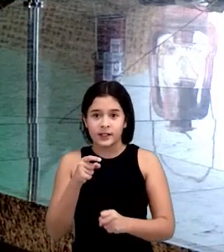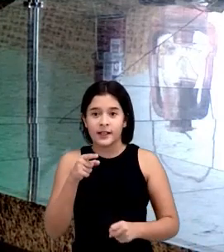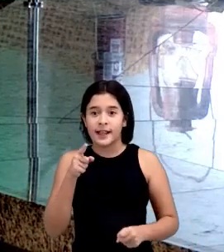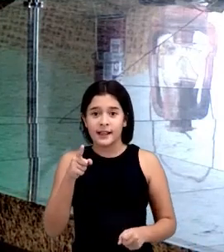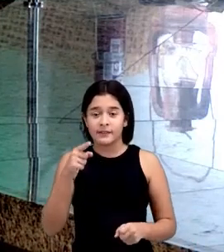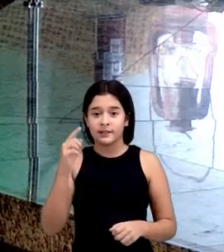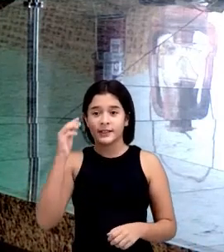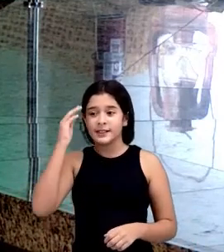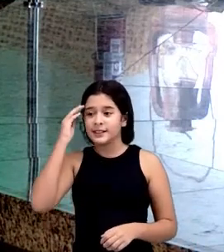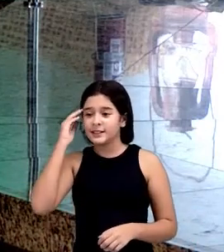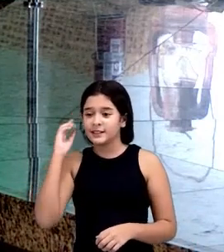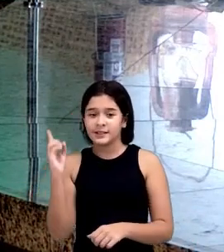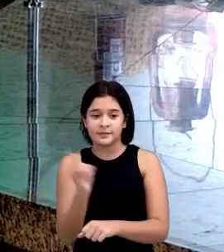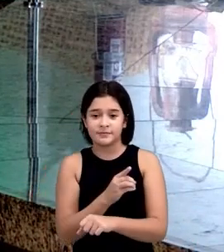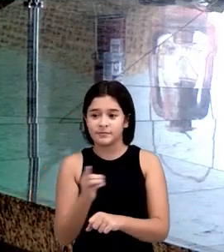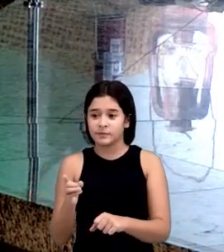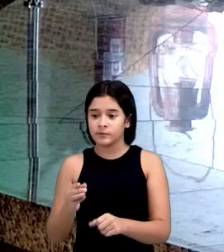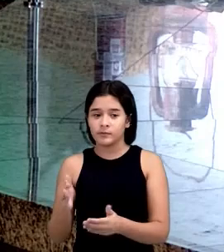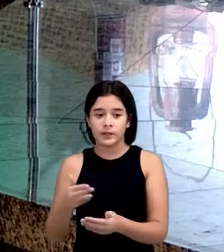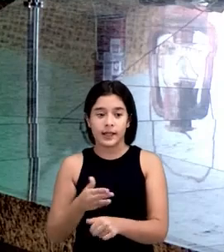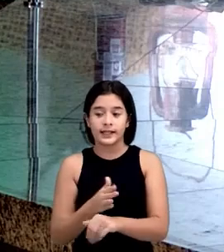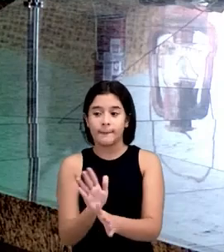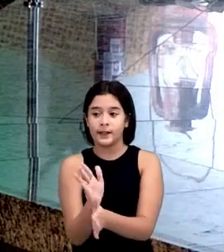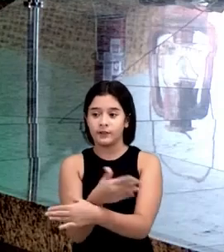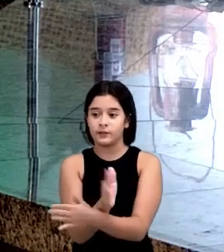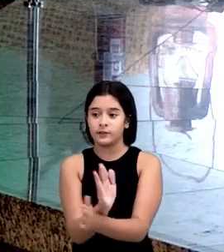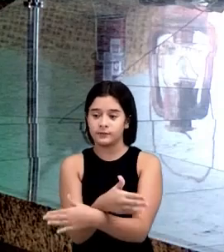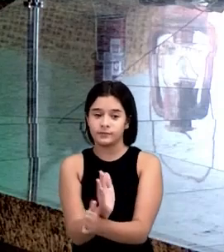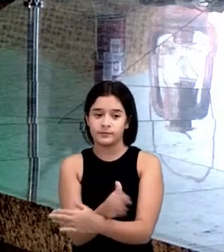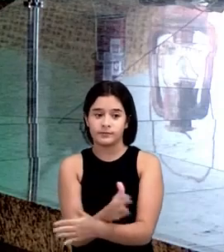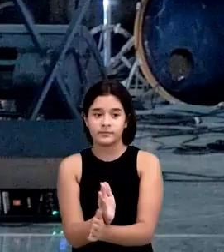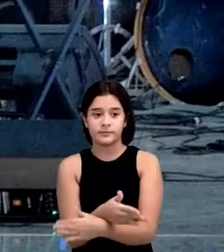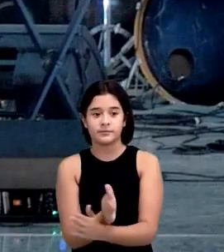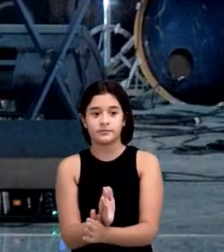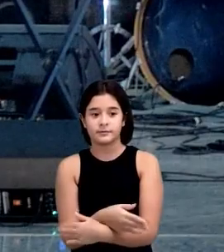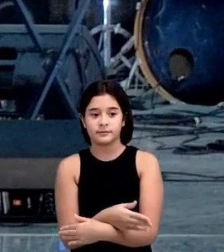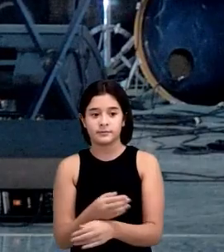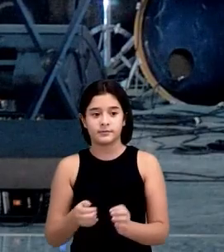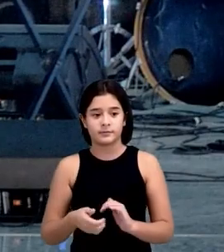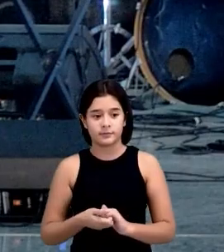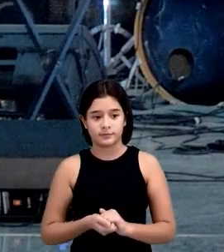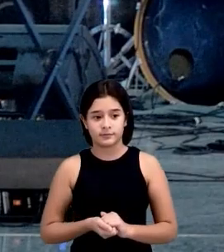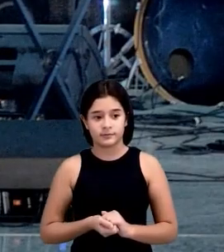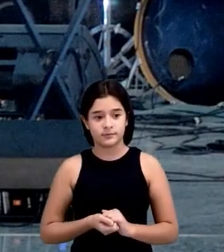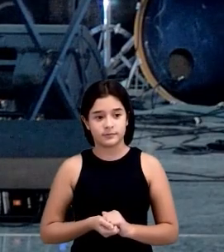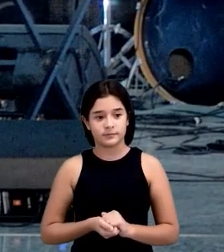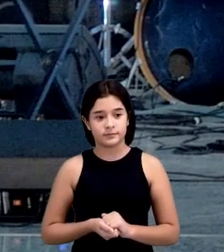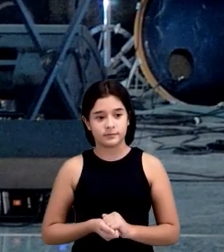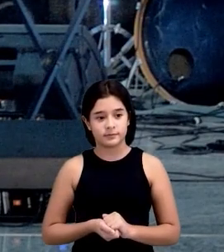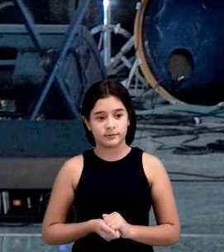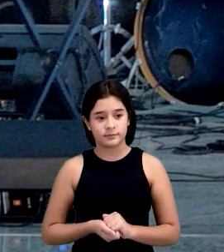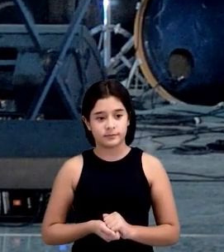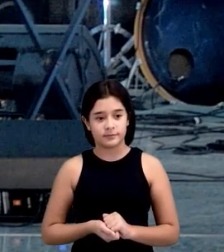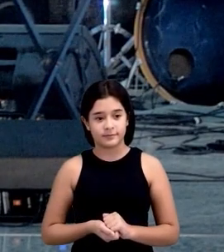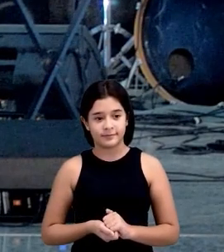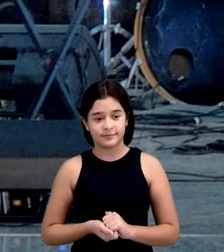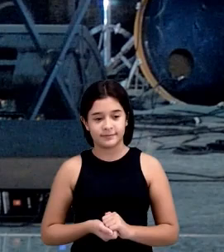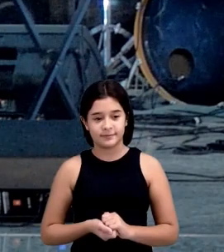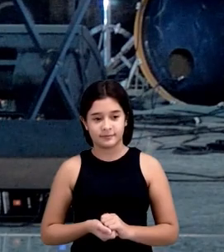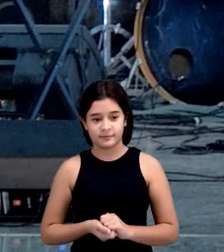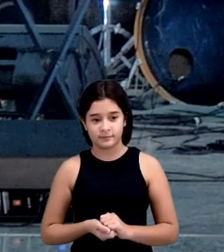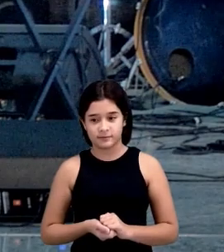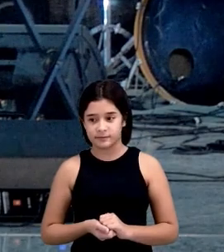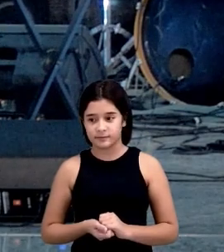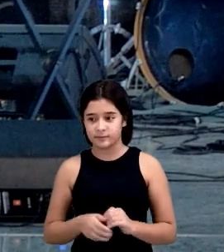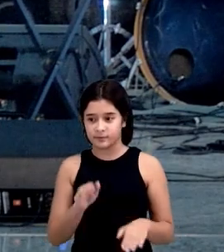né? Eu aproveito um retão, obviamente, e eu pego e desligo o farol. Vocês já fizeram isso? Não é uma brincadeira